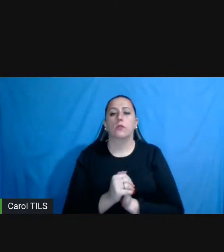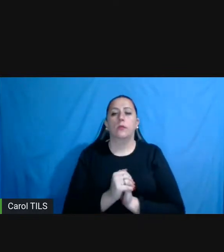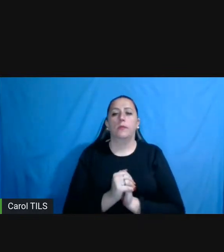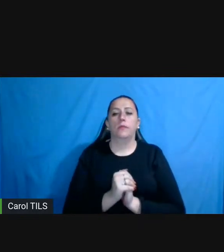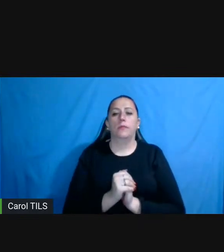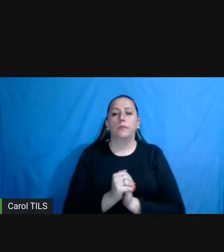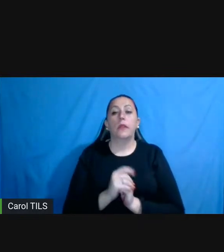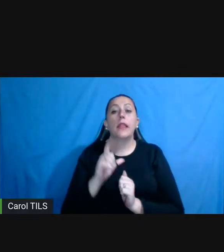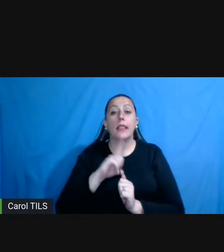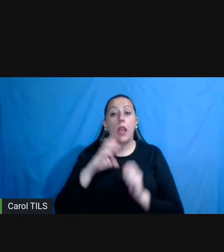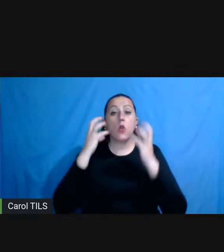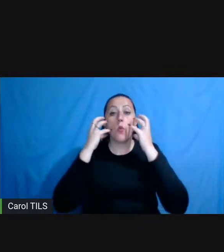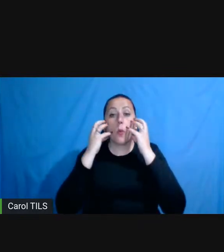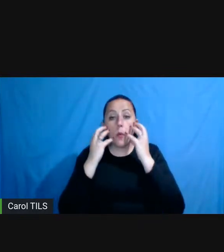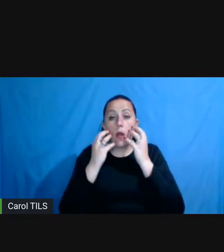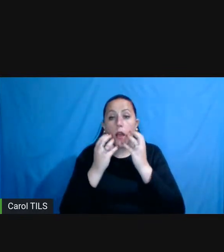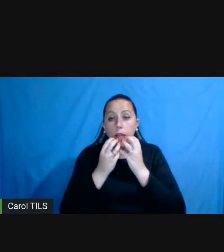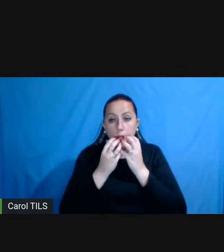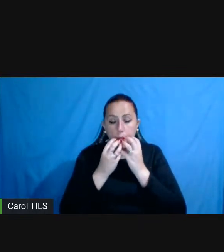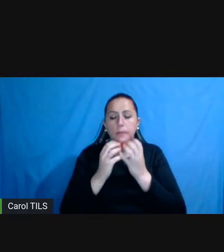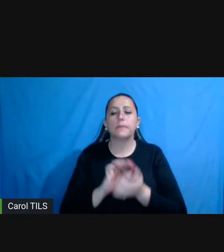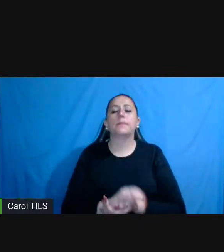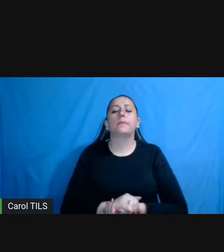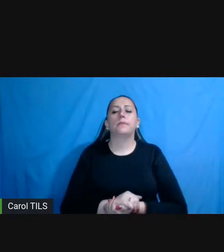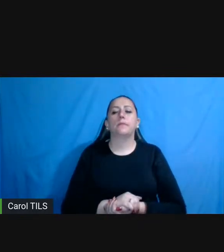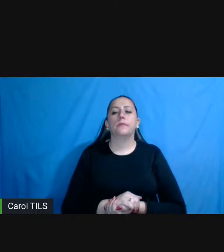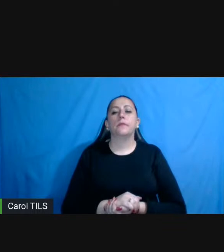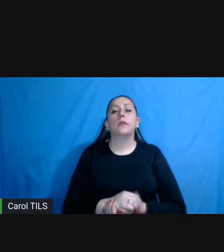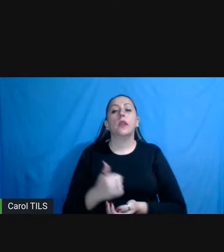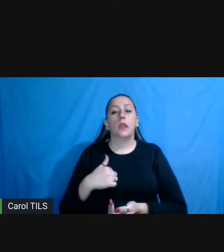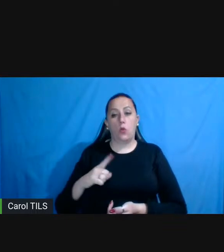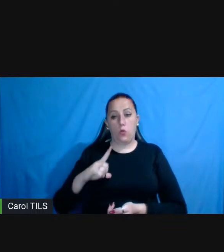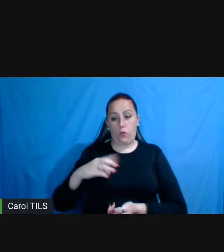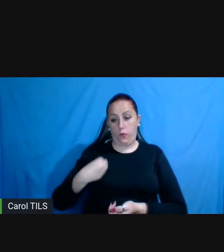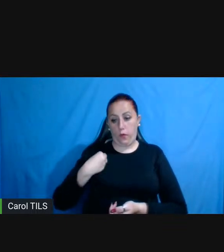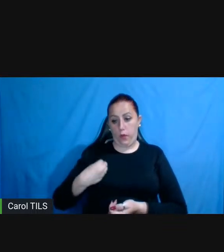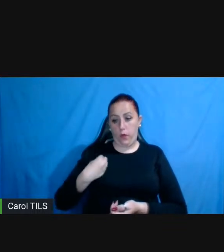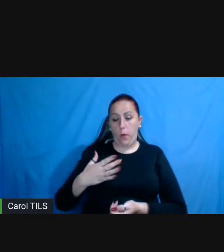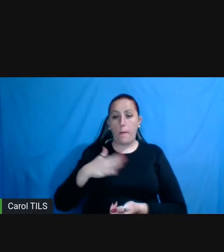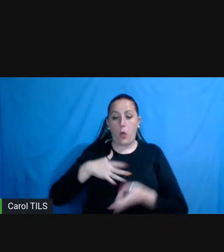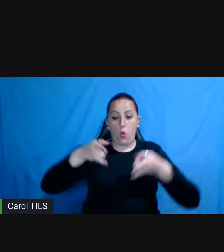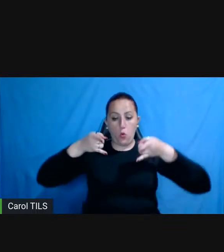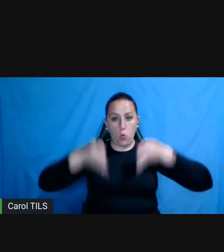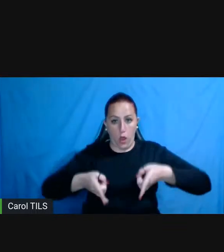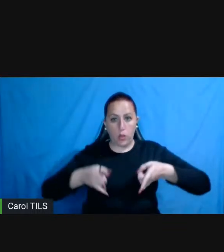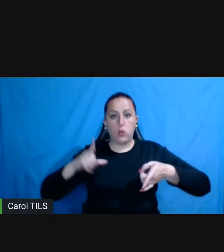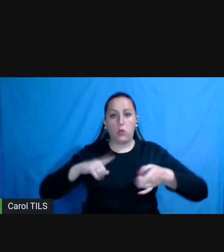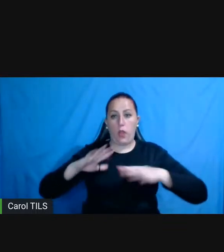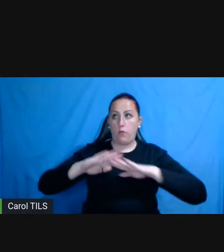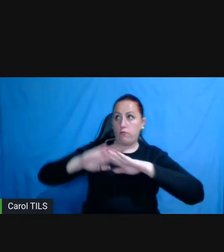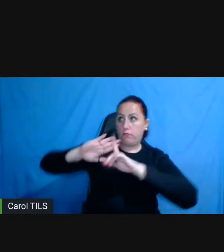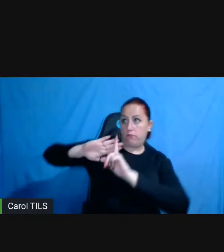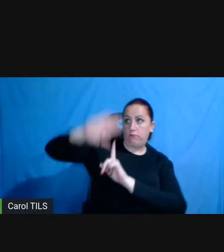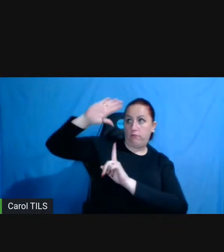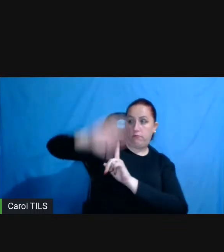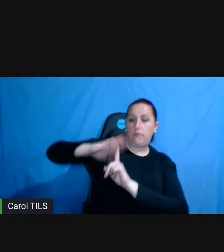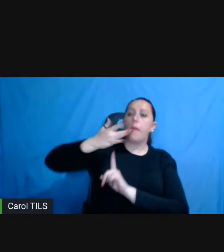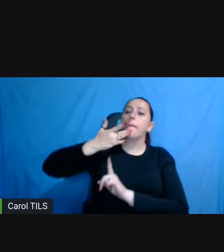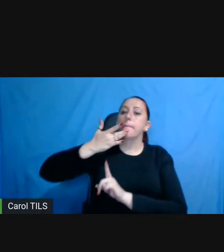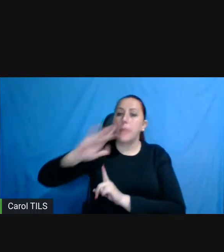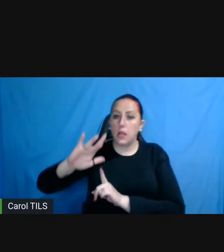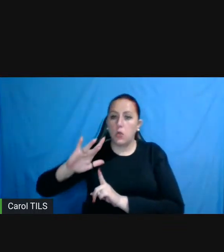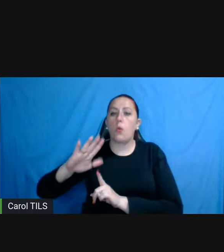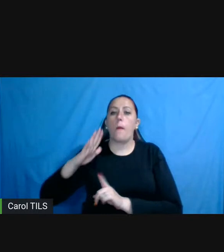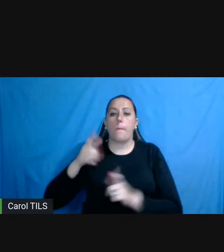tenho barba, e estou em meu quarto, onde tem um fundo branco, que é no meu espaço